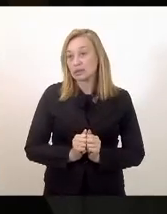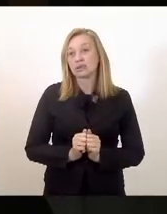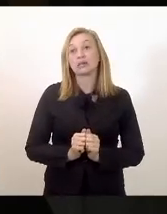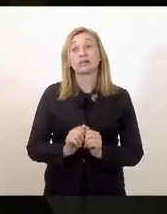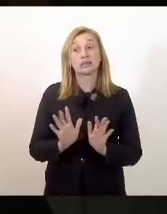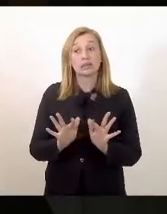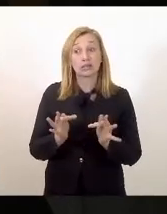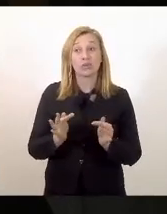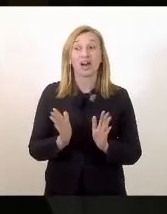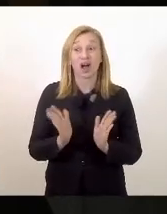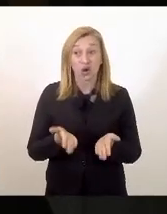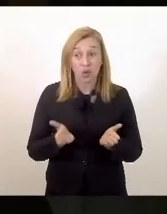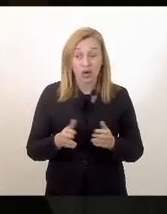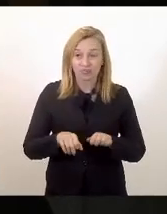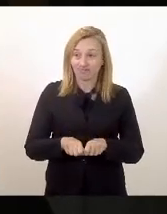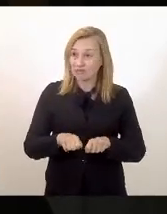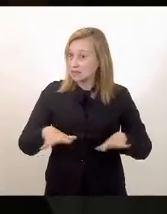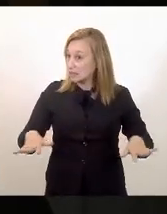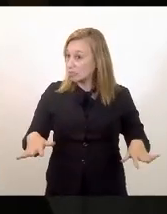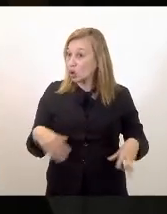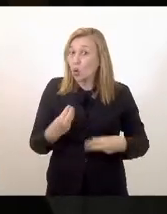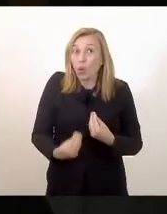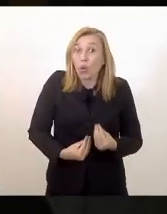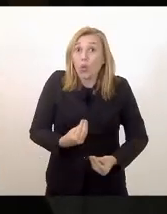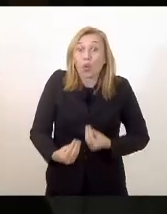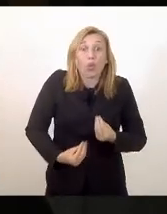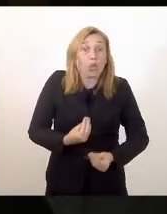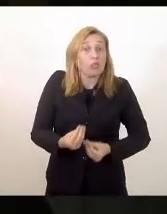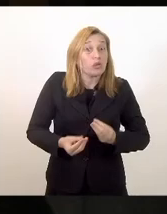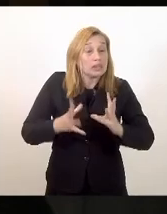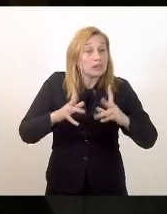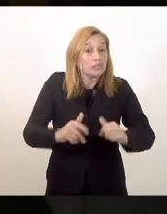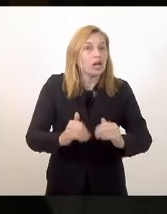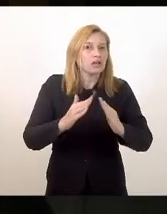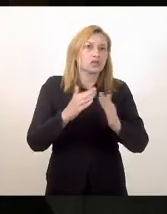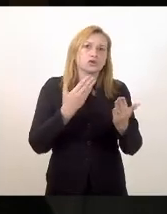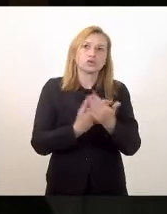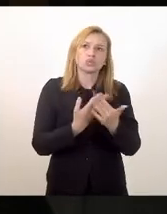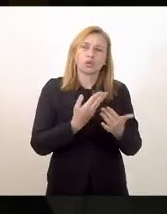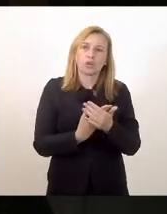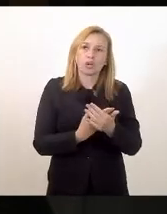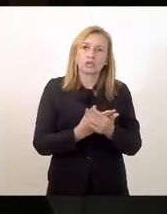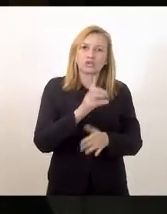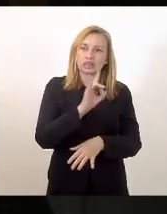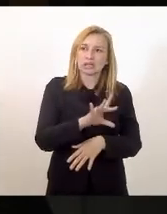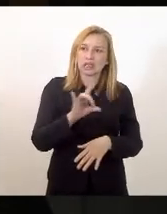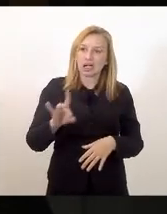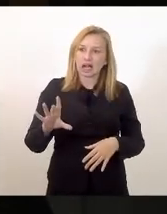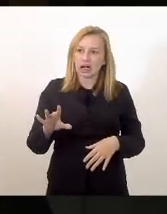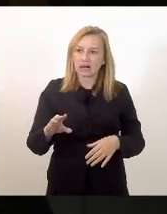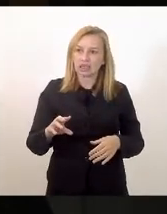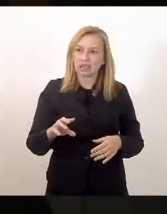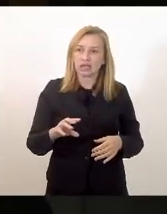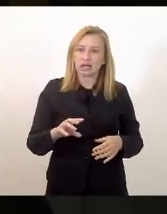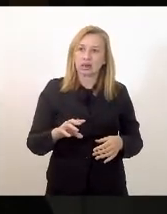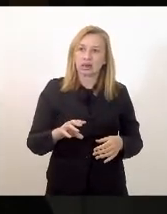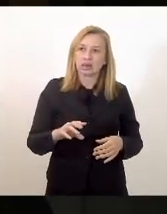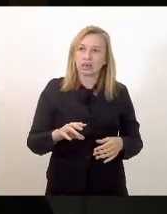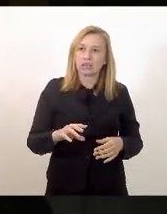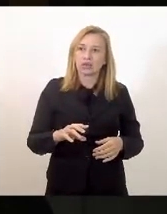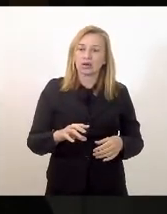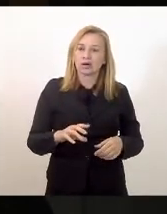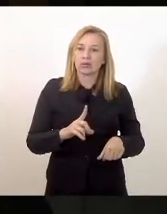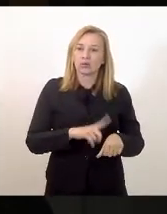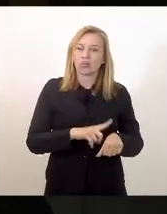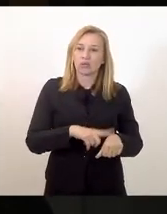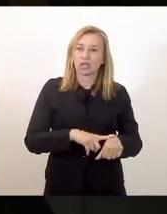simples, agora, como que vai ser a limpeza dessas escolas se a cada turno que os alunos saírem da sala de aula,